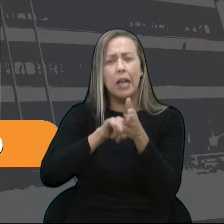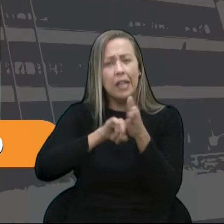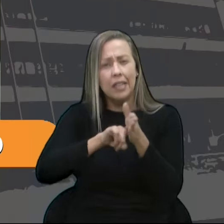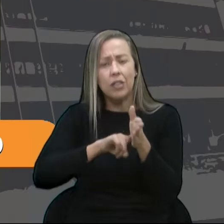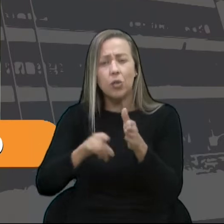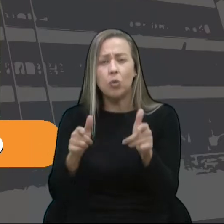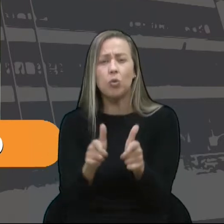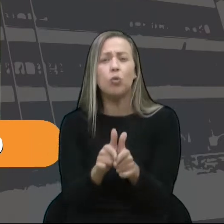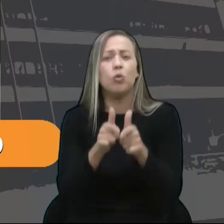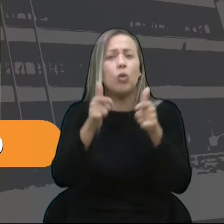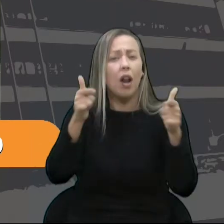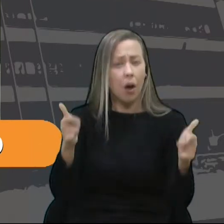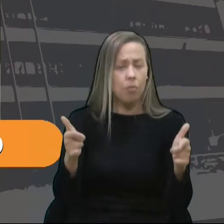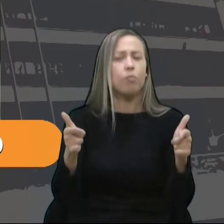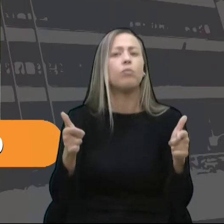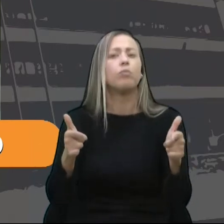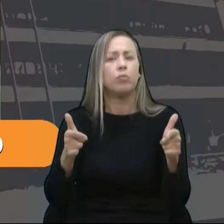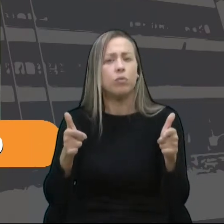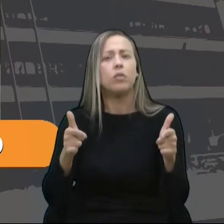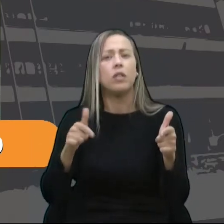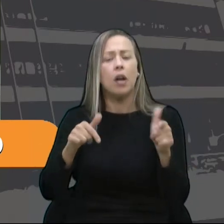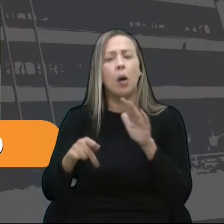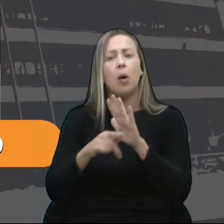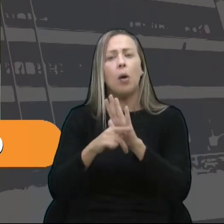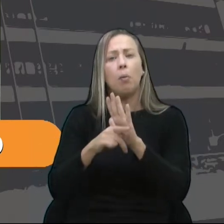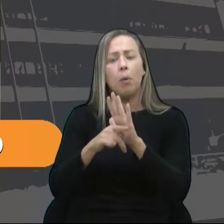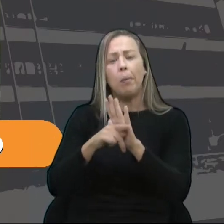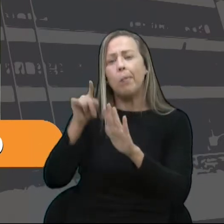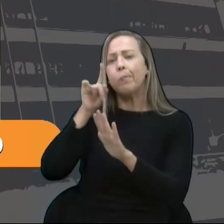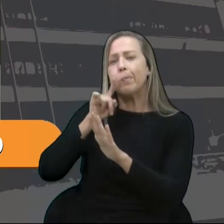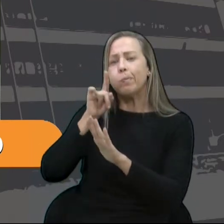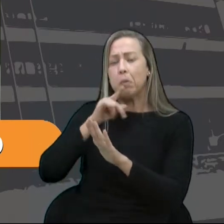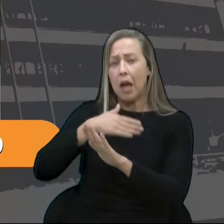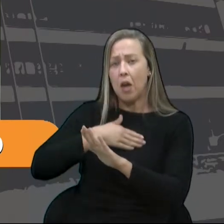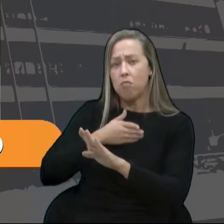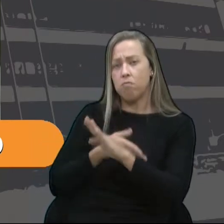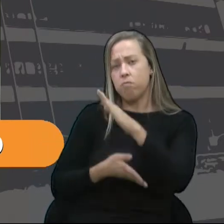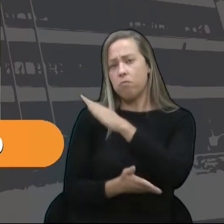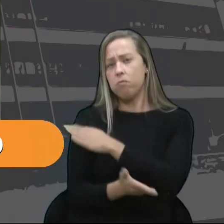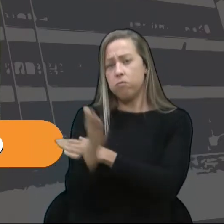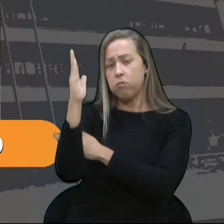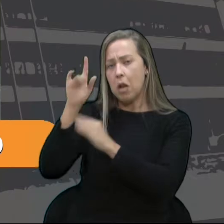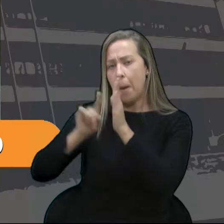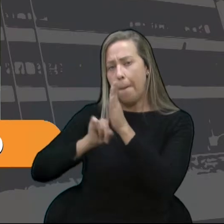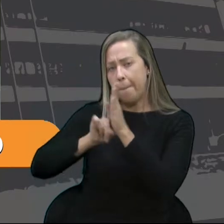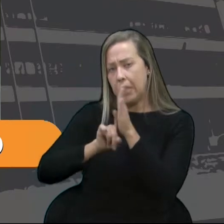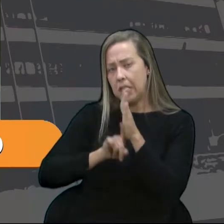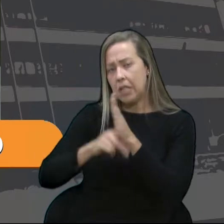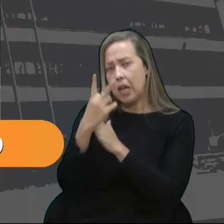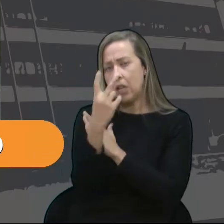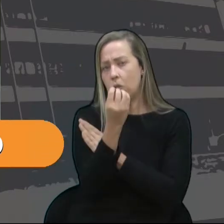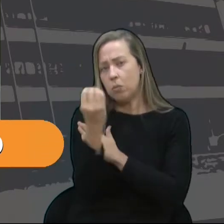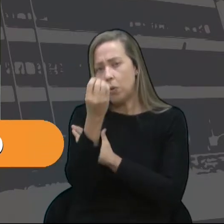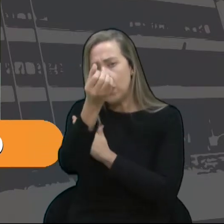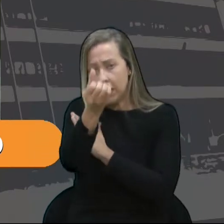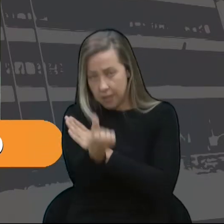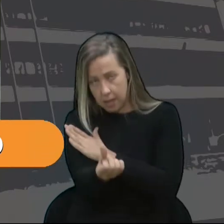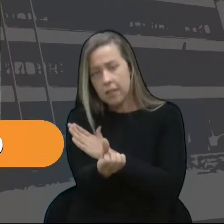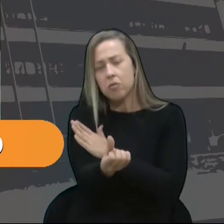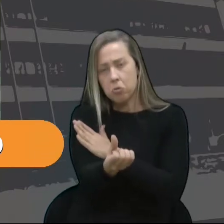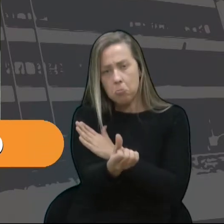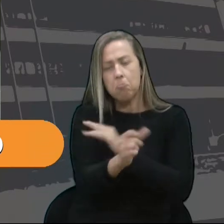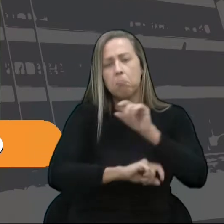de jornalismo que fica lá em Oxford. Eu fui pesquisador lá em 2006 e eles